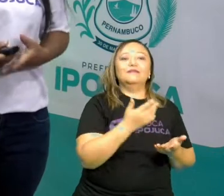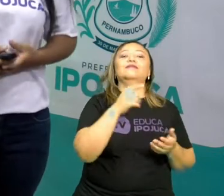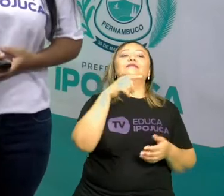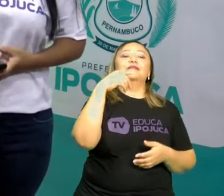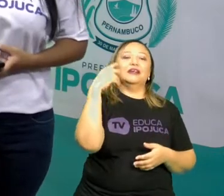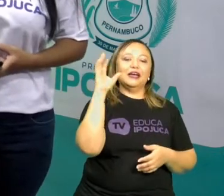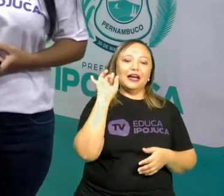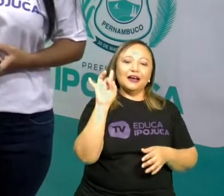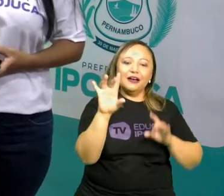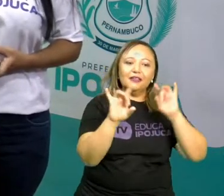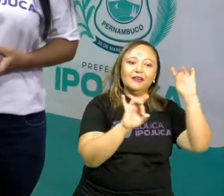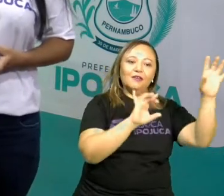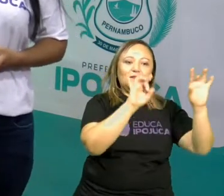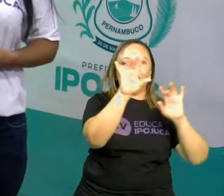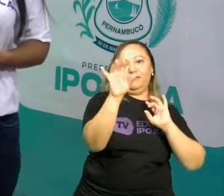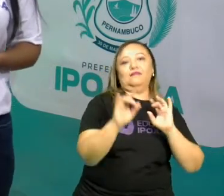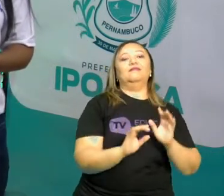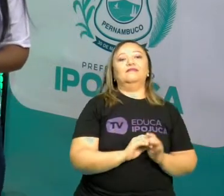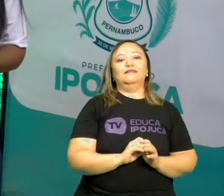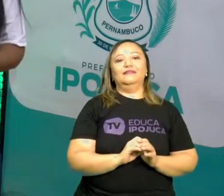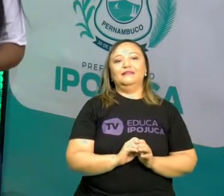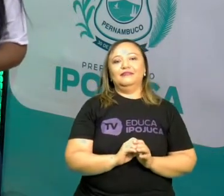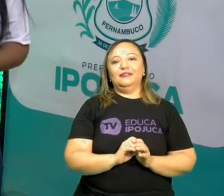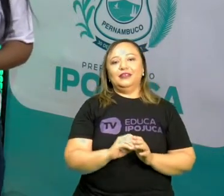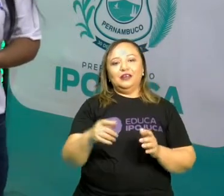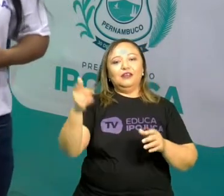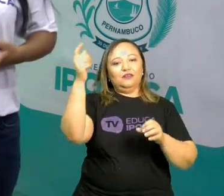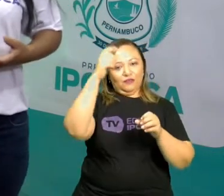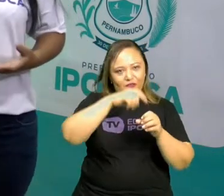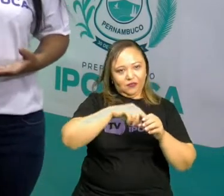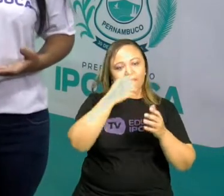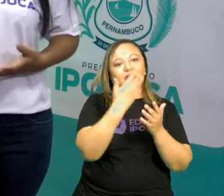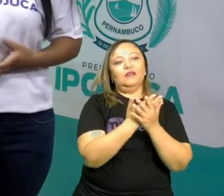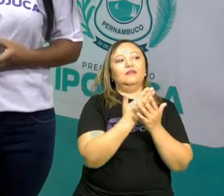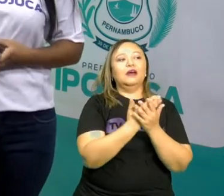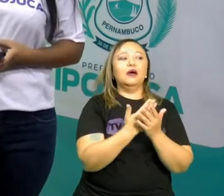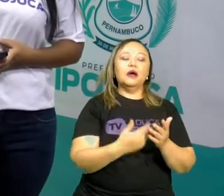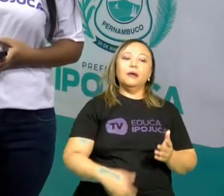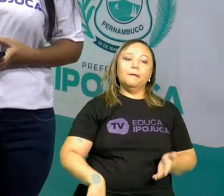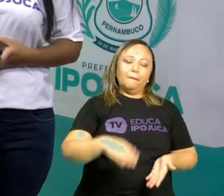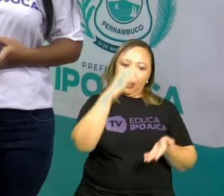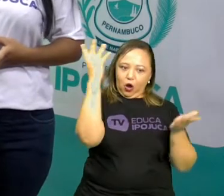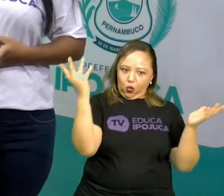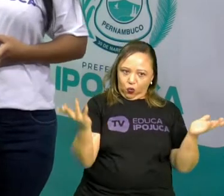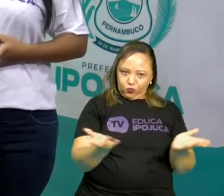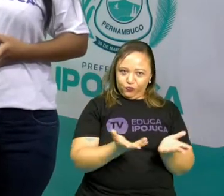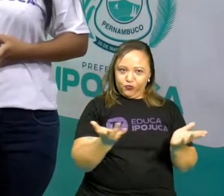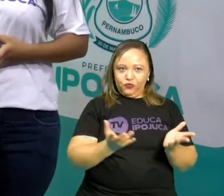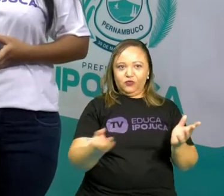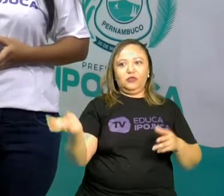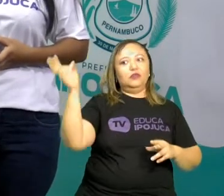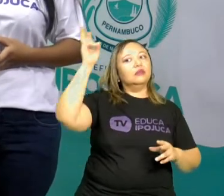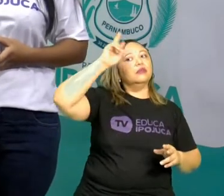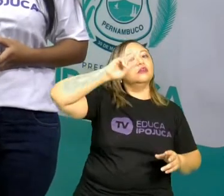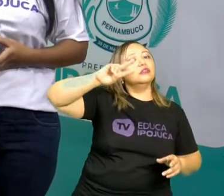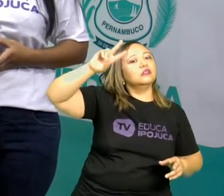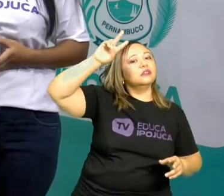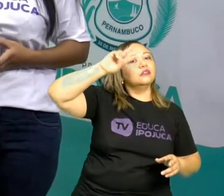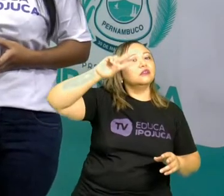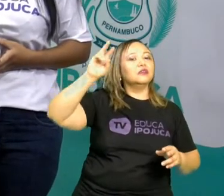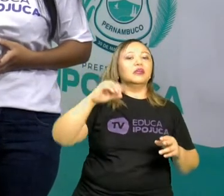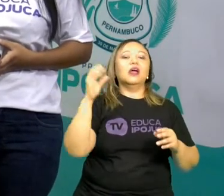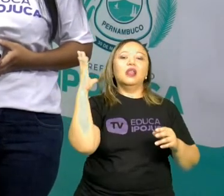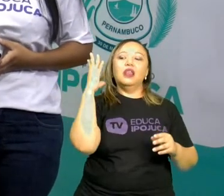vocês, nesse retorno às nossas aulas. E a tia, para a aula de hoje, trouxe uma historinha